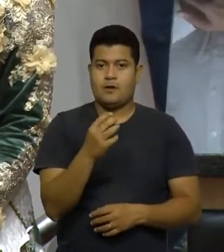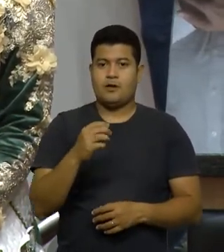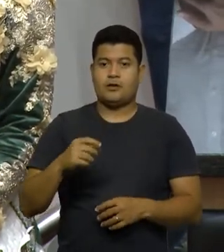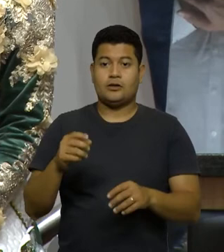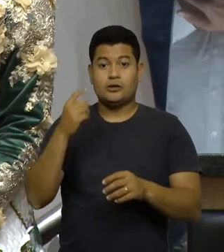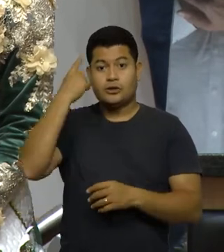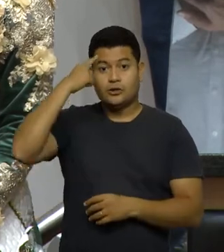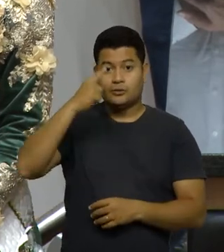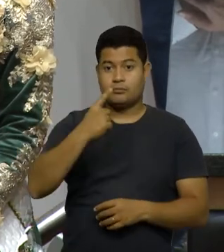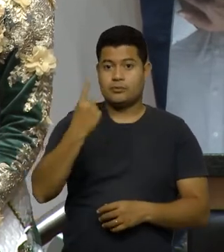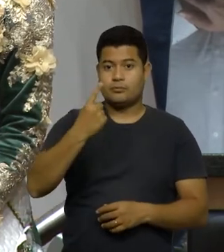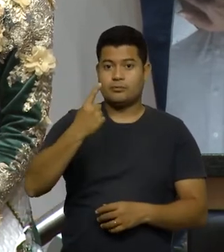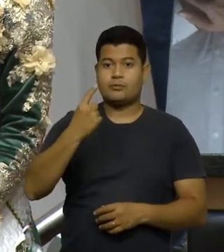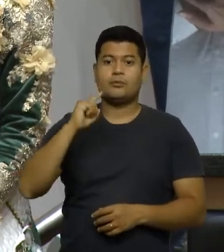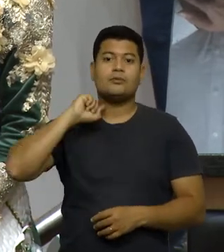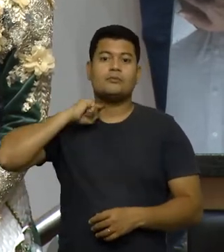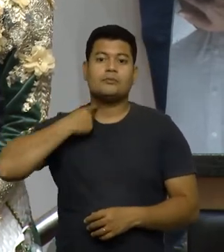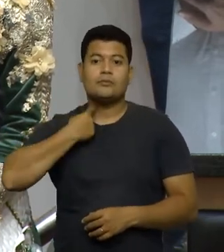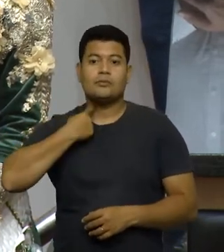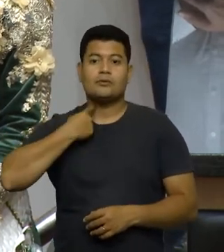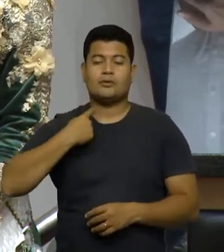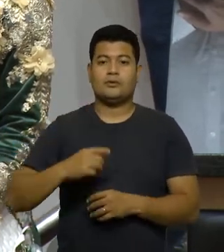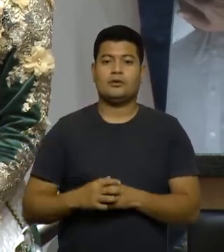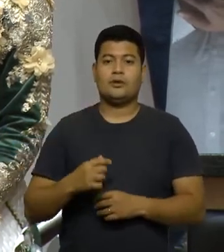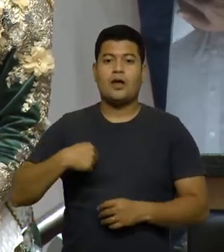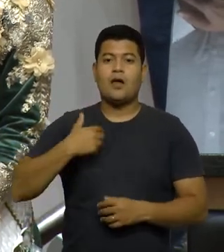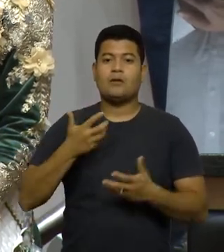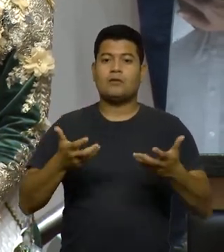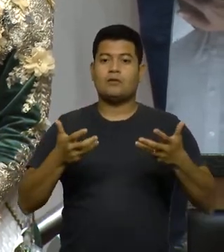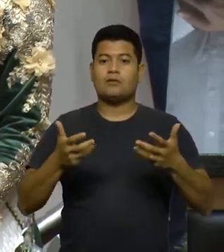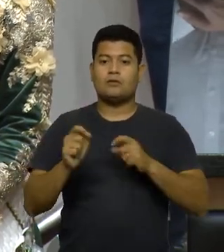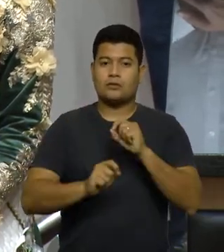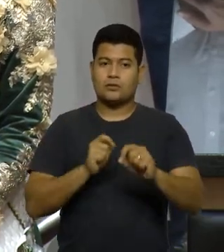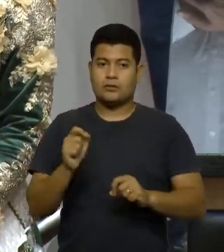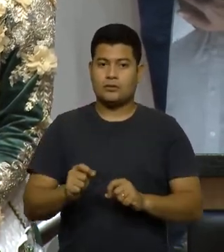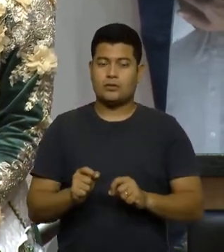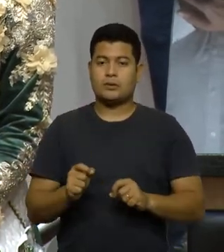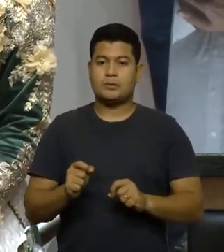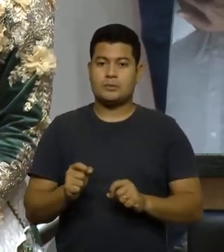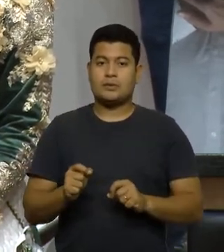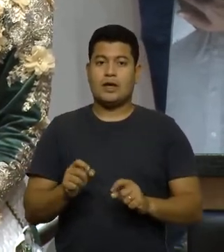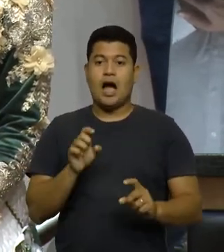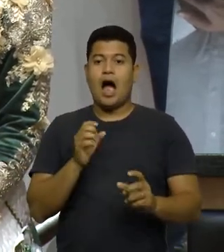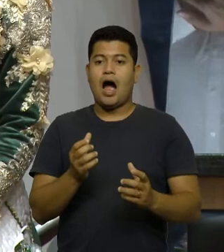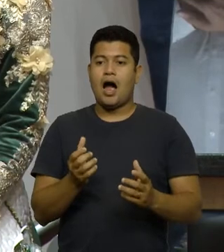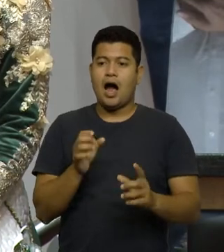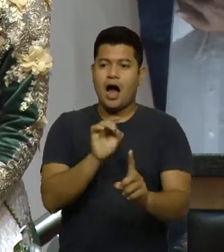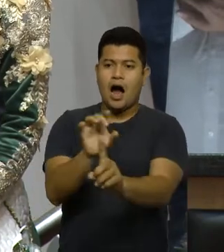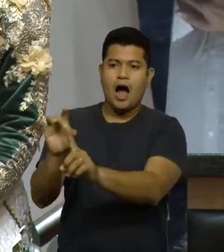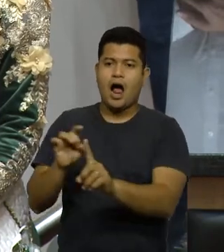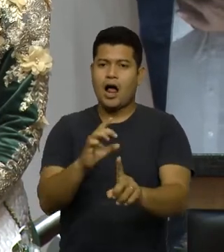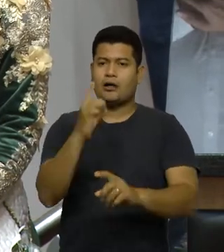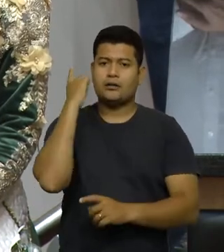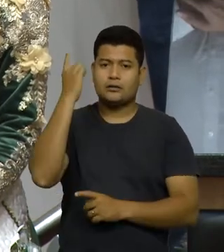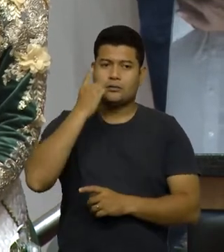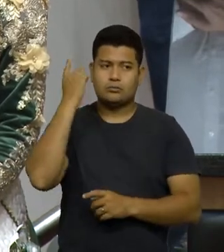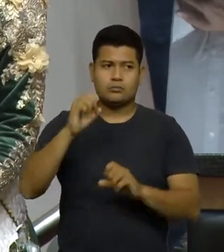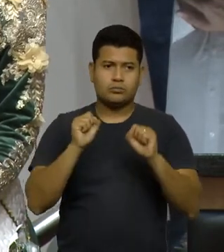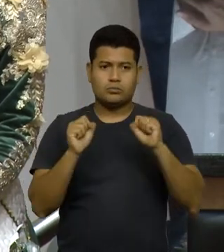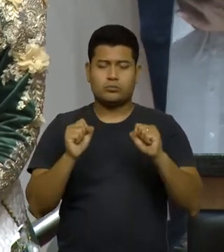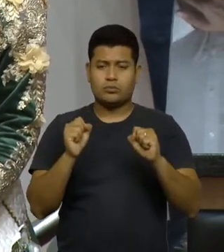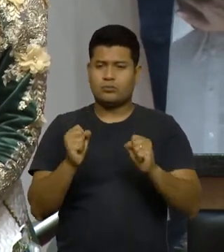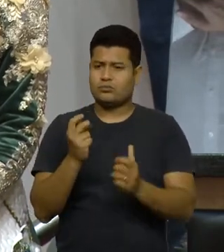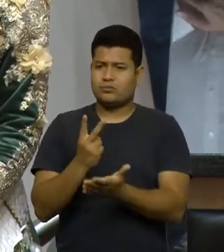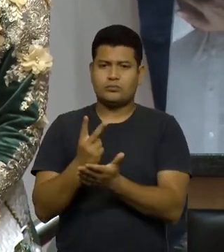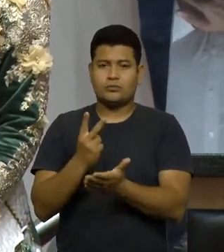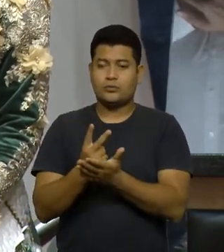vai estar em festa e gostaria muito, na medida do possível, que cada deputado que sempre prestigiou o nosso município,